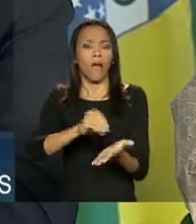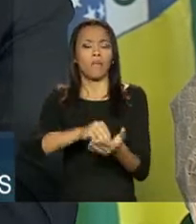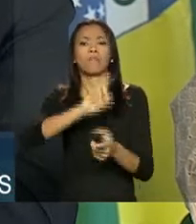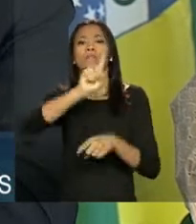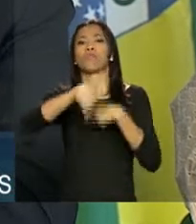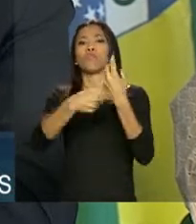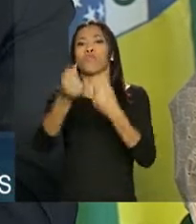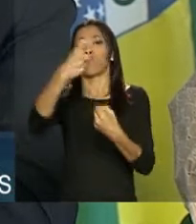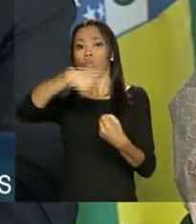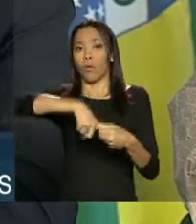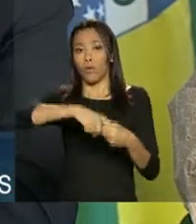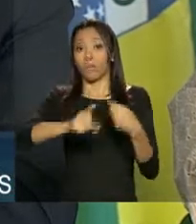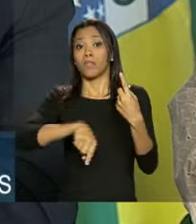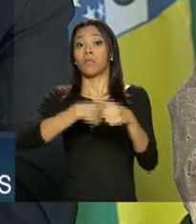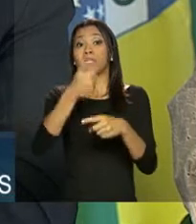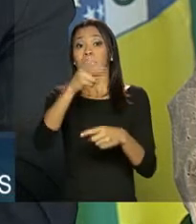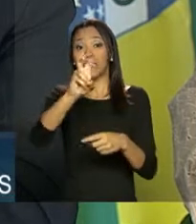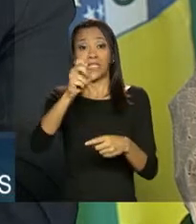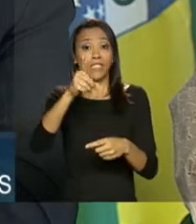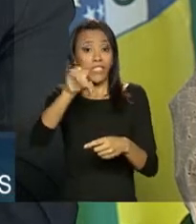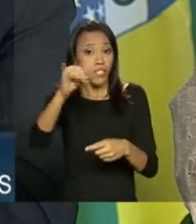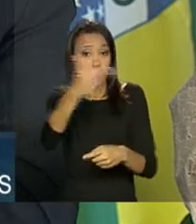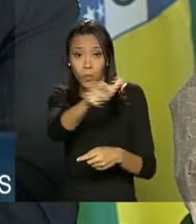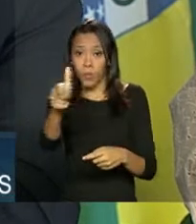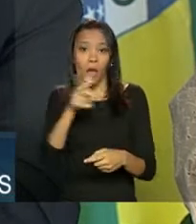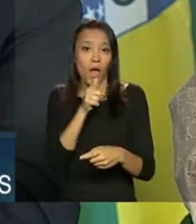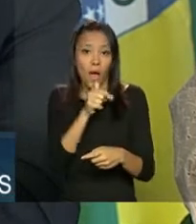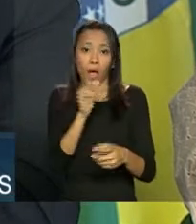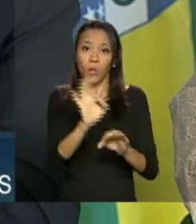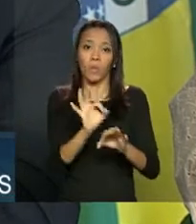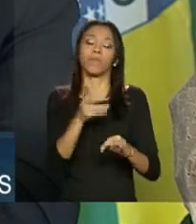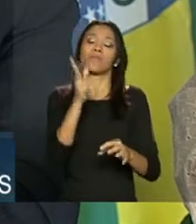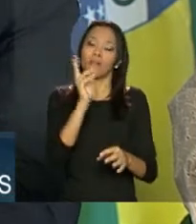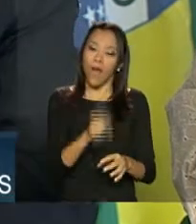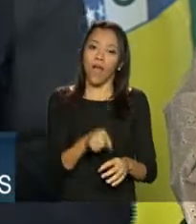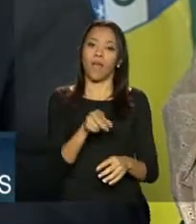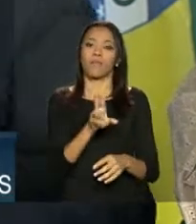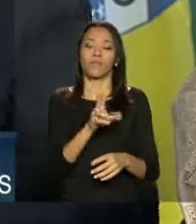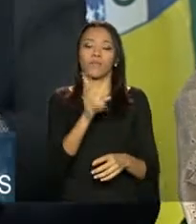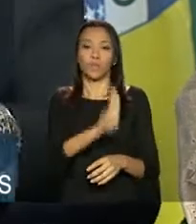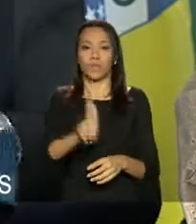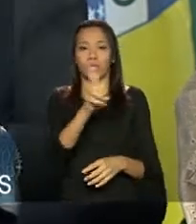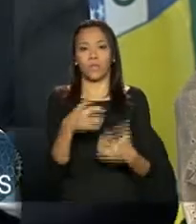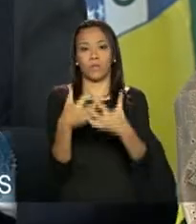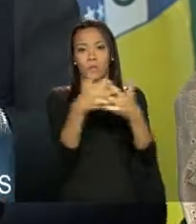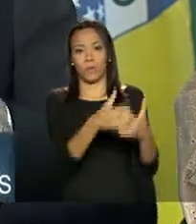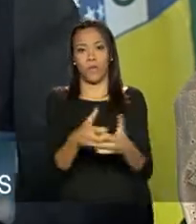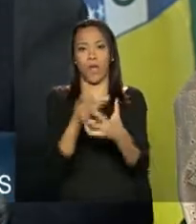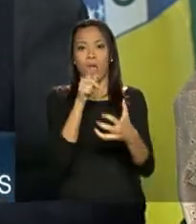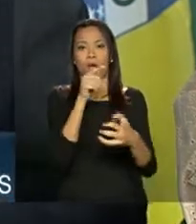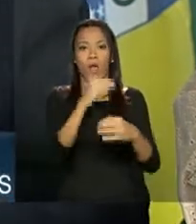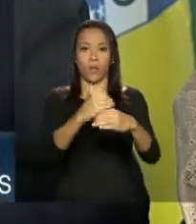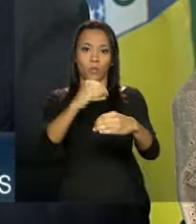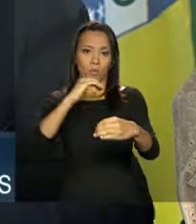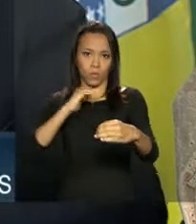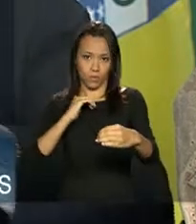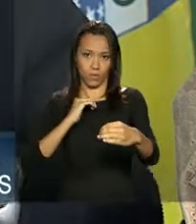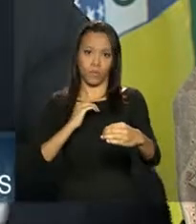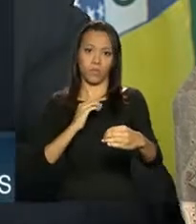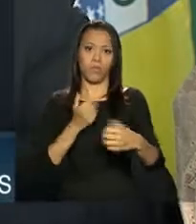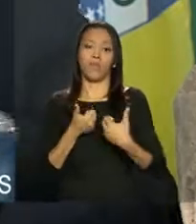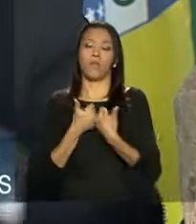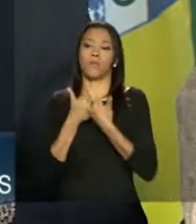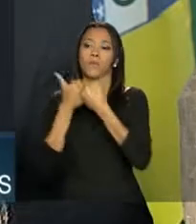Então essas cidades são tão sendo atendidas pela operação carro-pipa e nós estamos acelerando